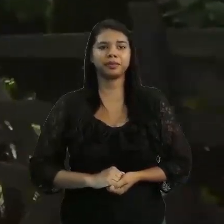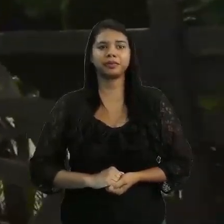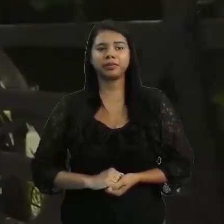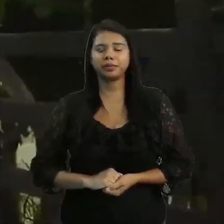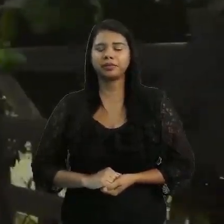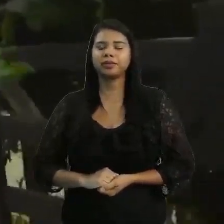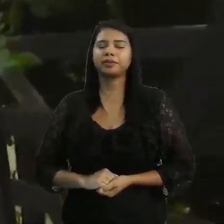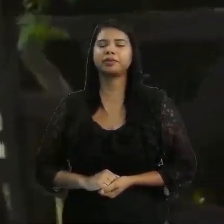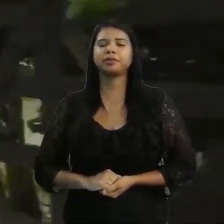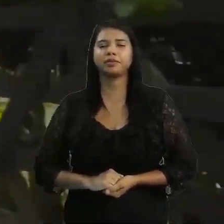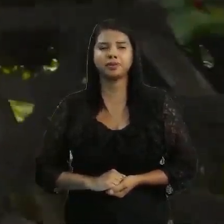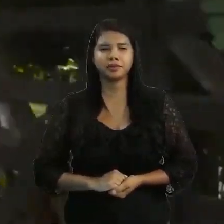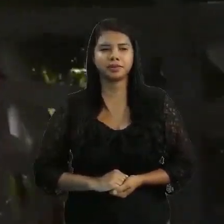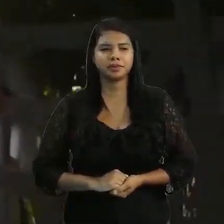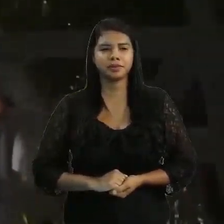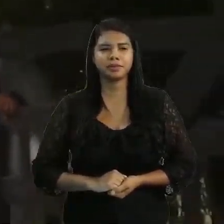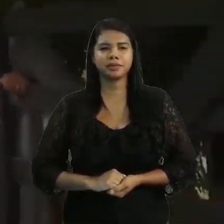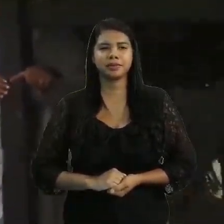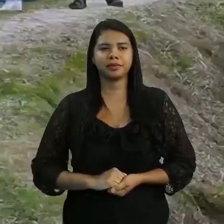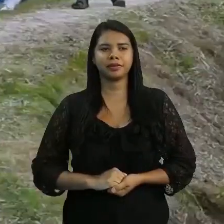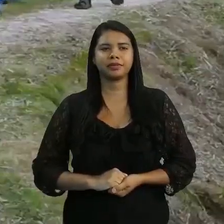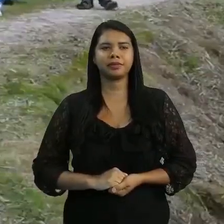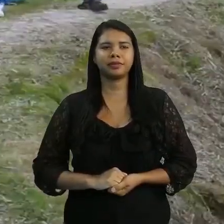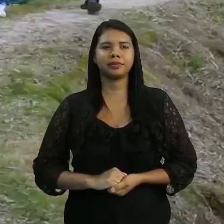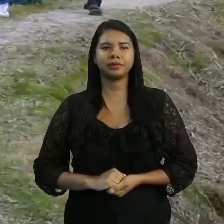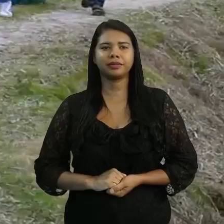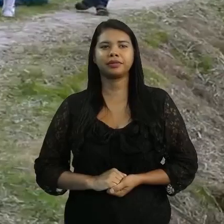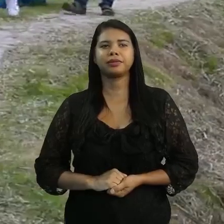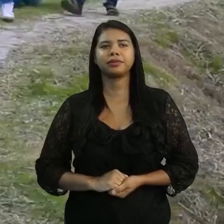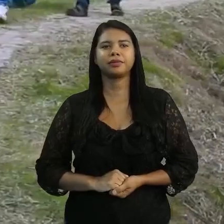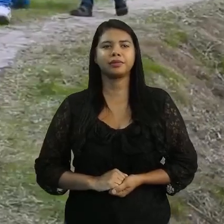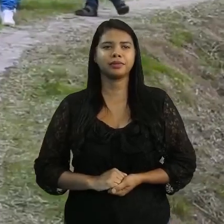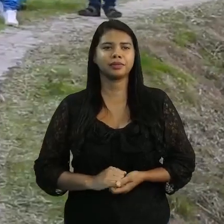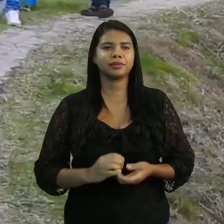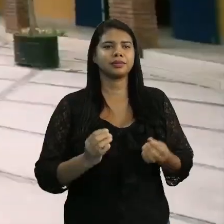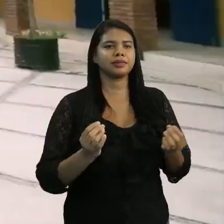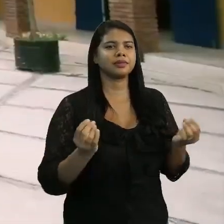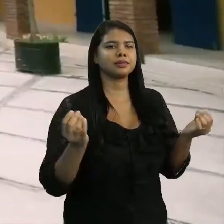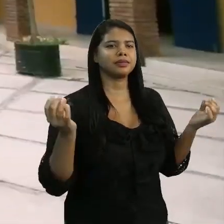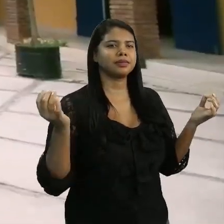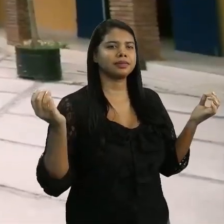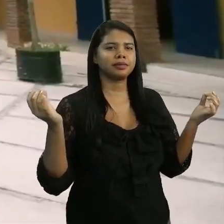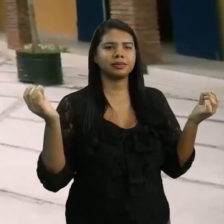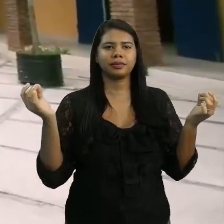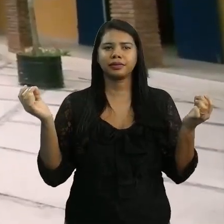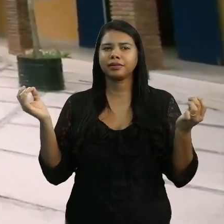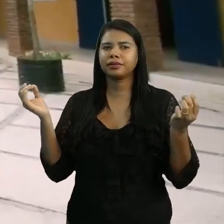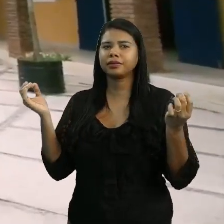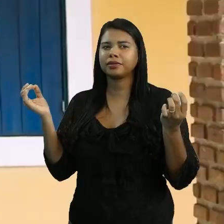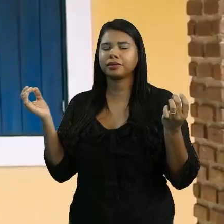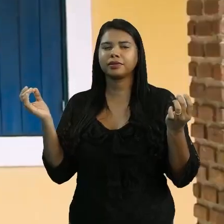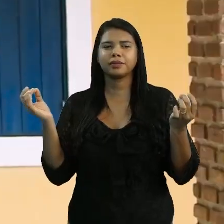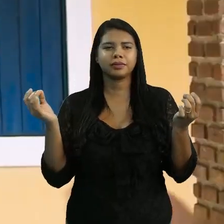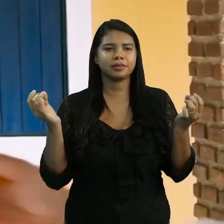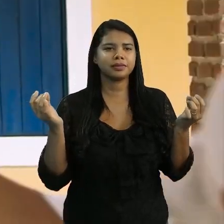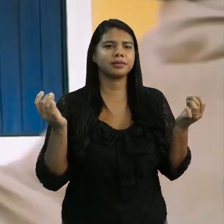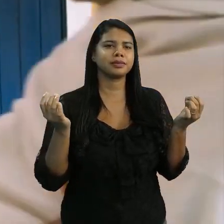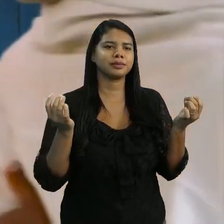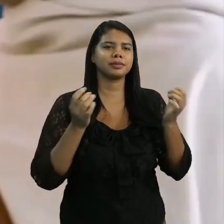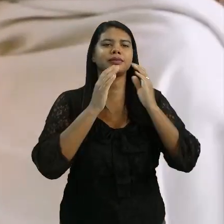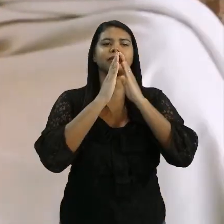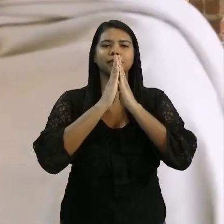da filosofia Hare Krishna. E a gente poder também entender como eles vivem, né? Como é que eles habitam nessa região maravilhosa. Vem junto com a gente,